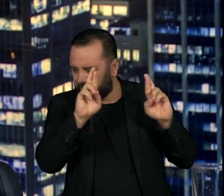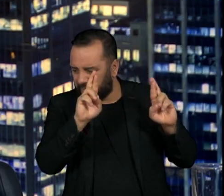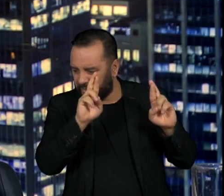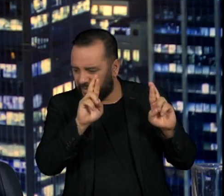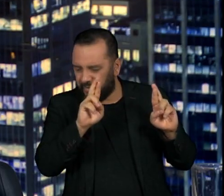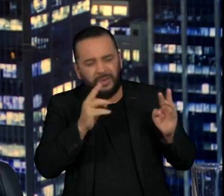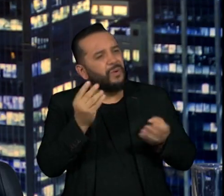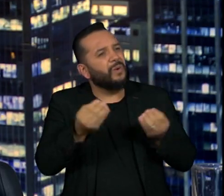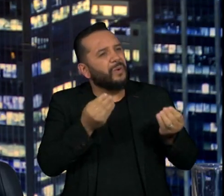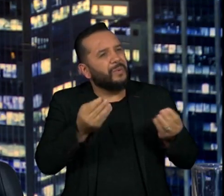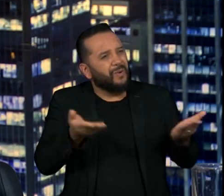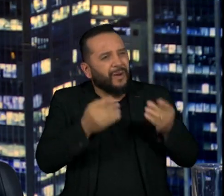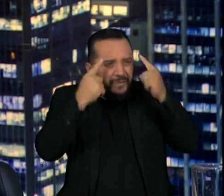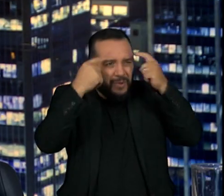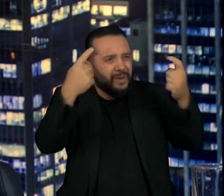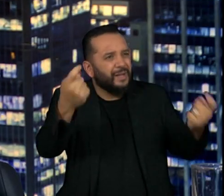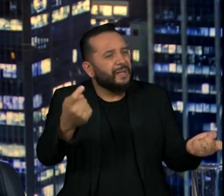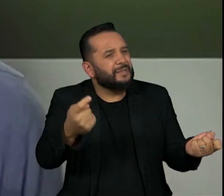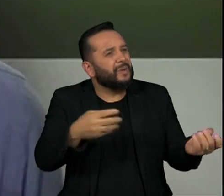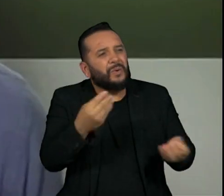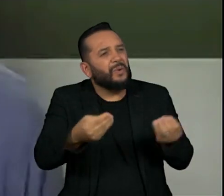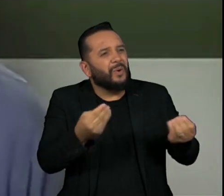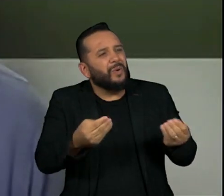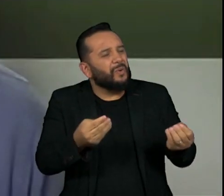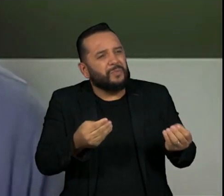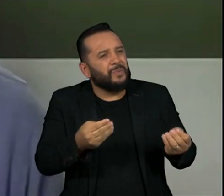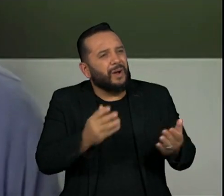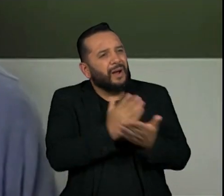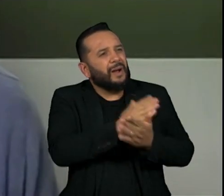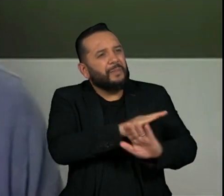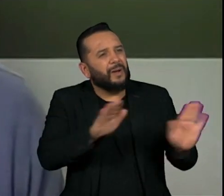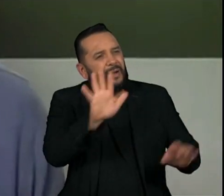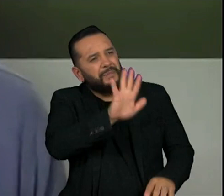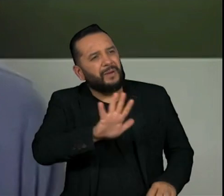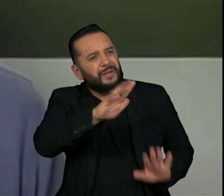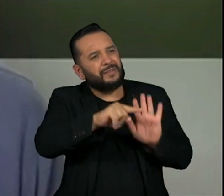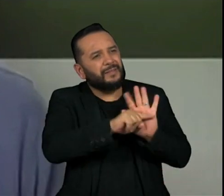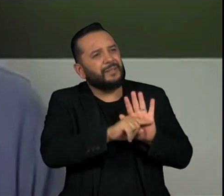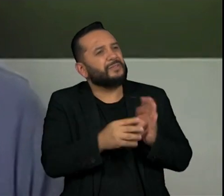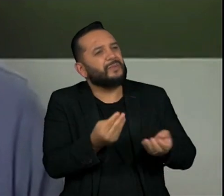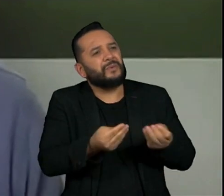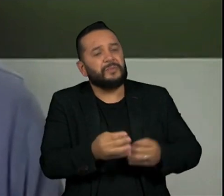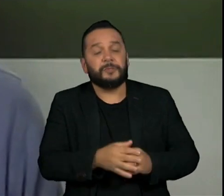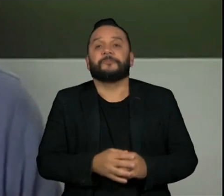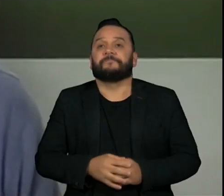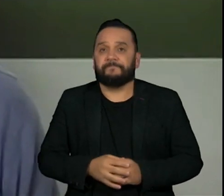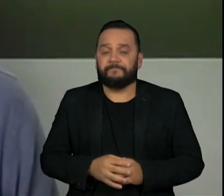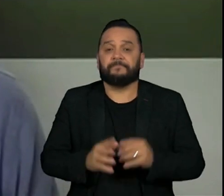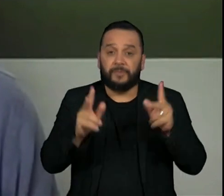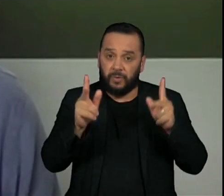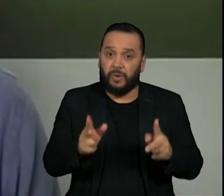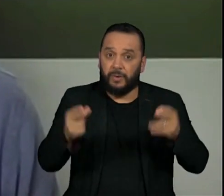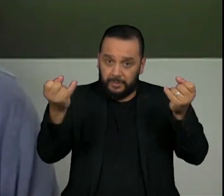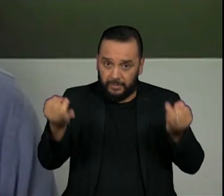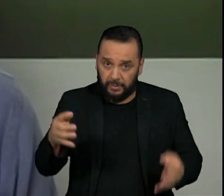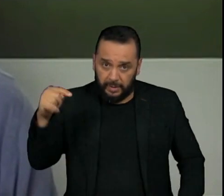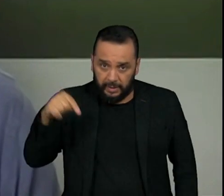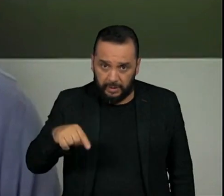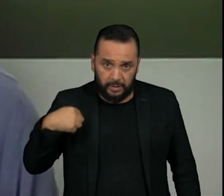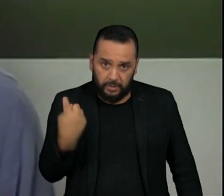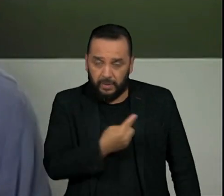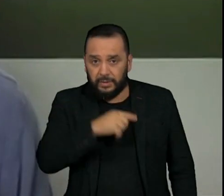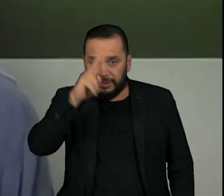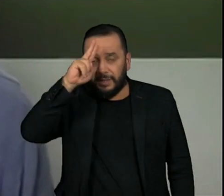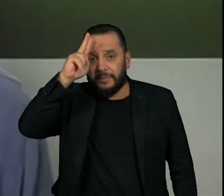o orgulho desse ambiente? Eu acho que uma das maneiras é isso que está sendo dito aqui, né? De lembrar que a